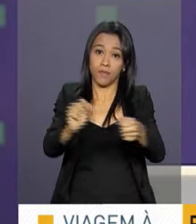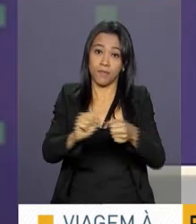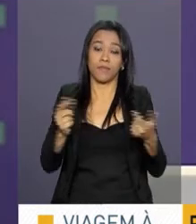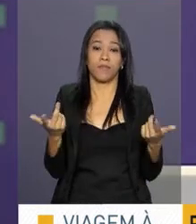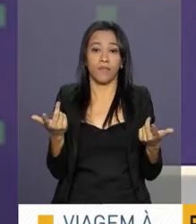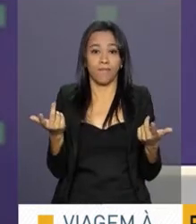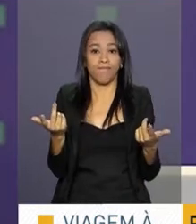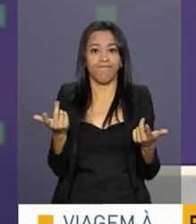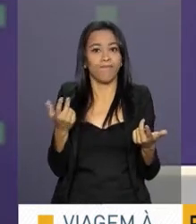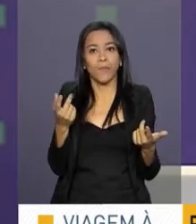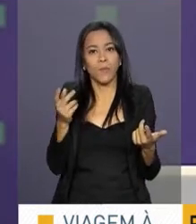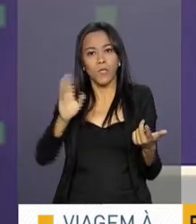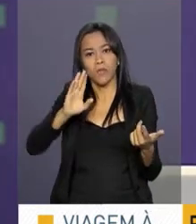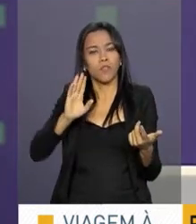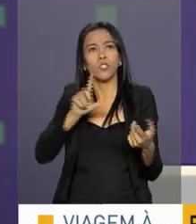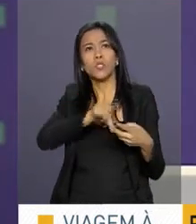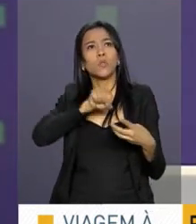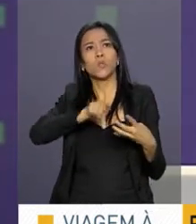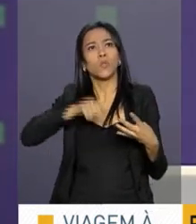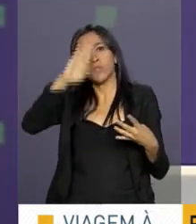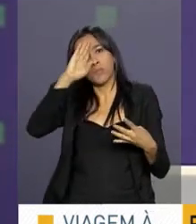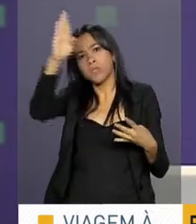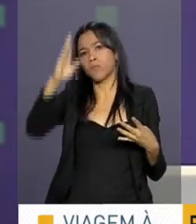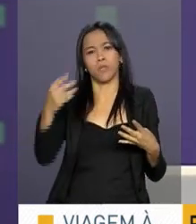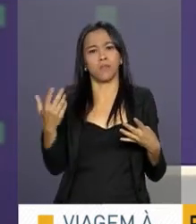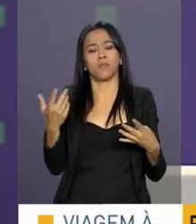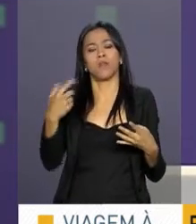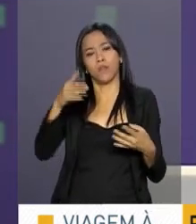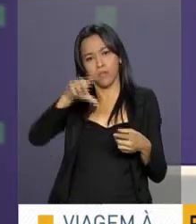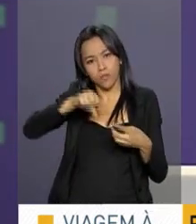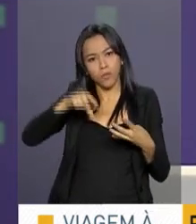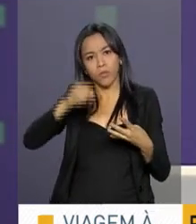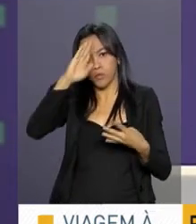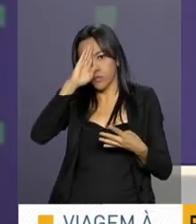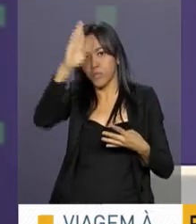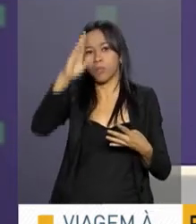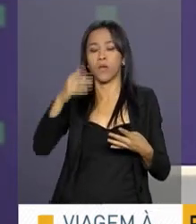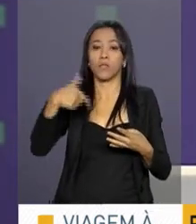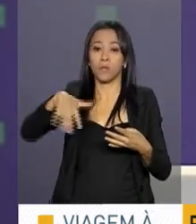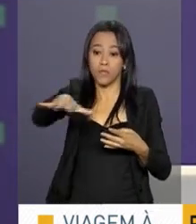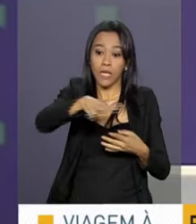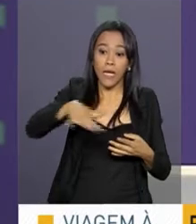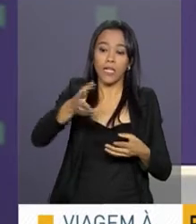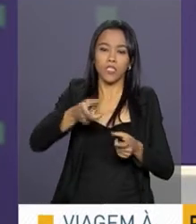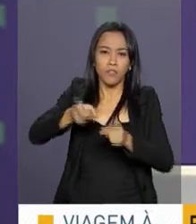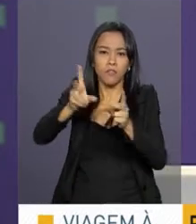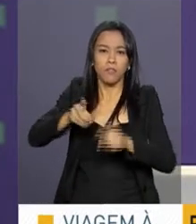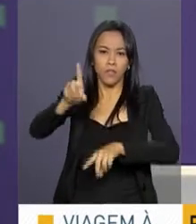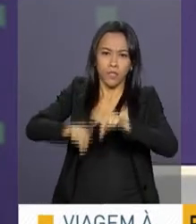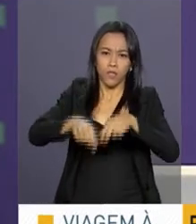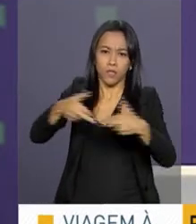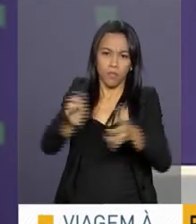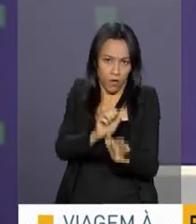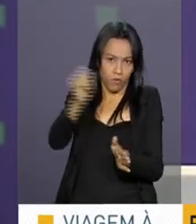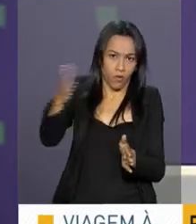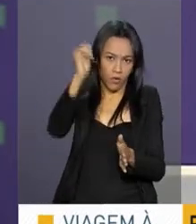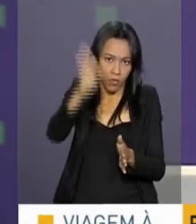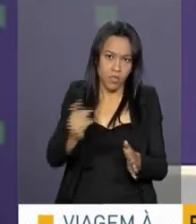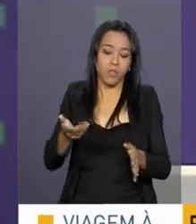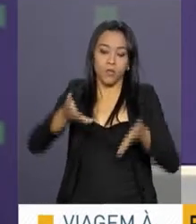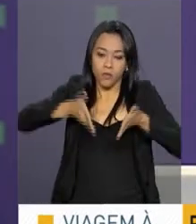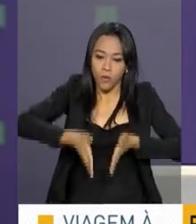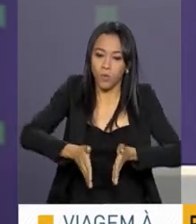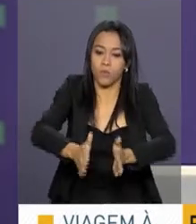nós tivemos que realizar a arte de priorizar. E priorizamos, né, o investimento dos nossos corredores de exportação, né, nas nossas rodovias